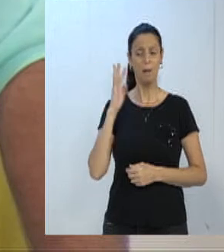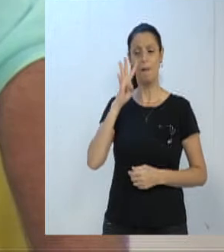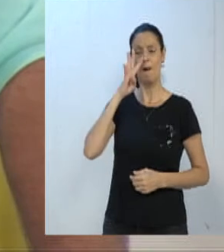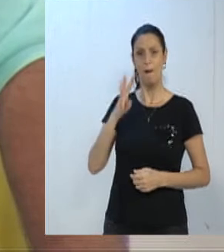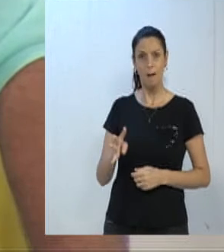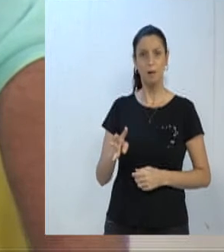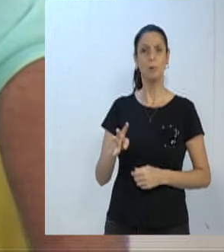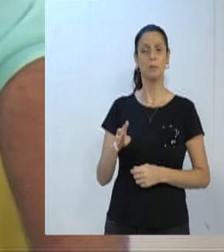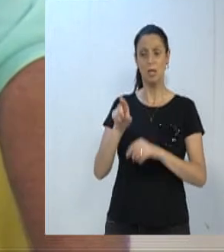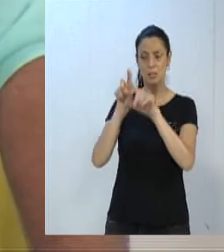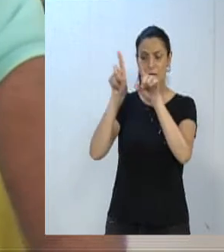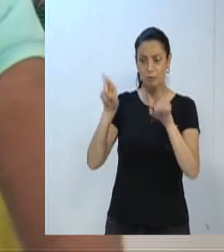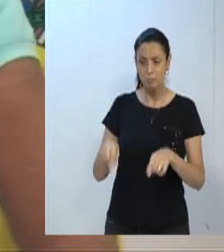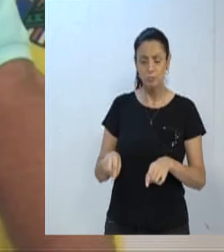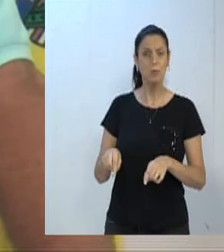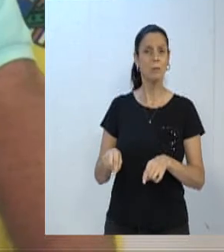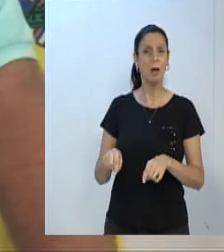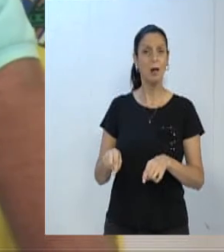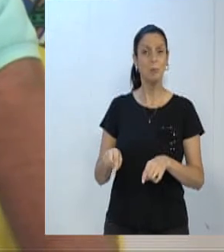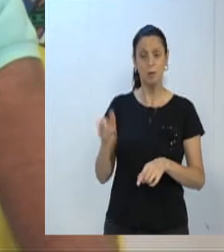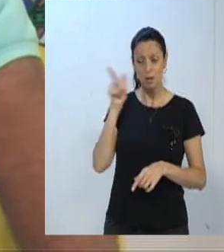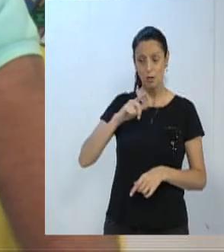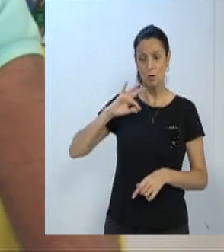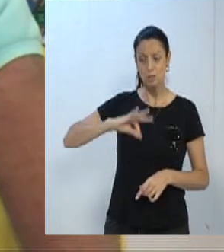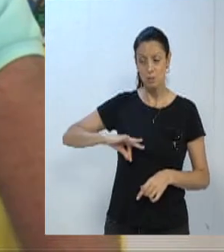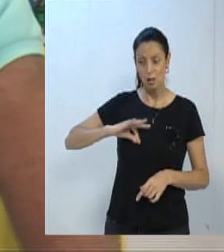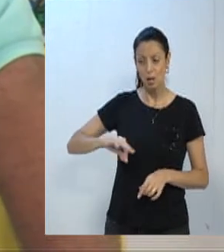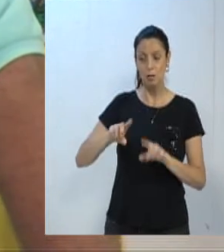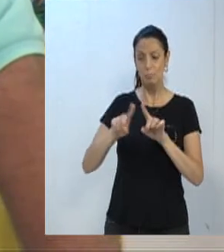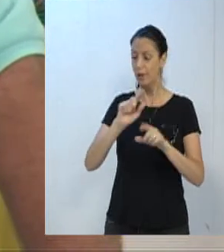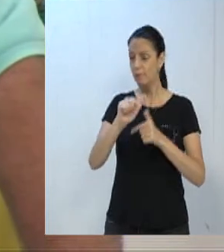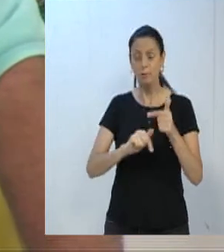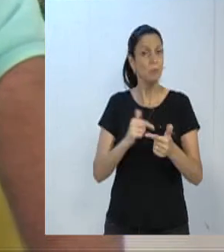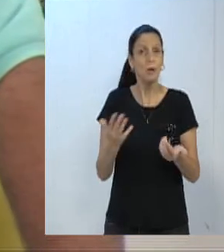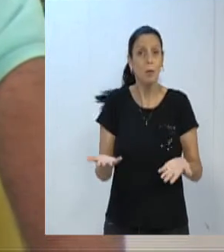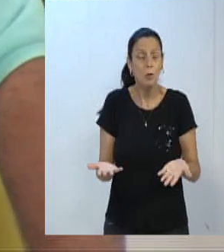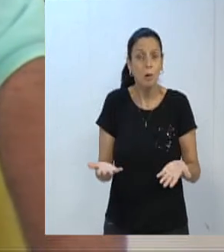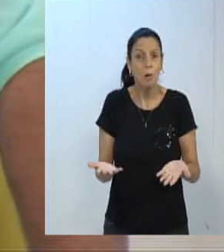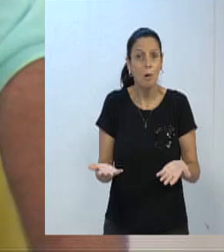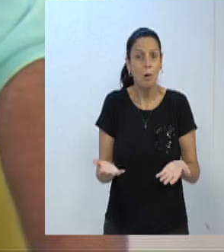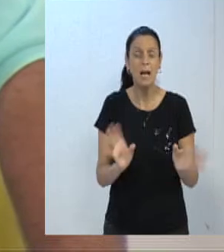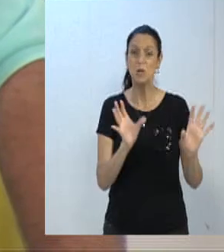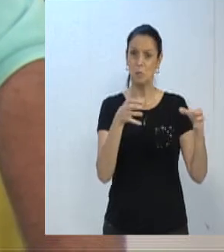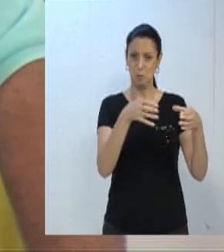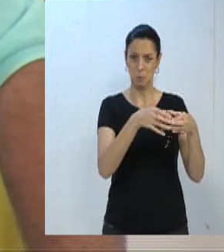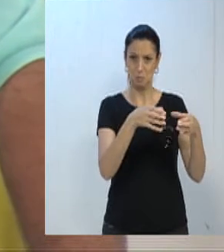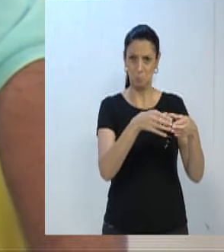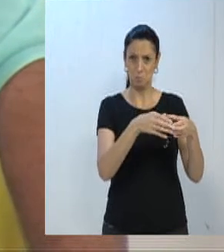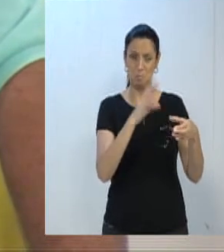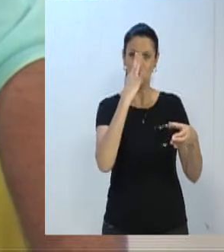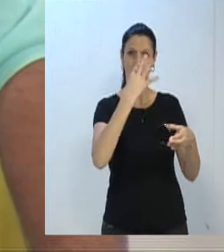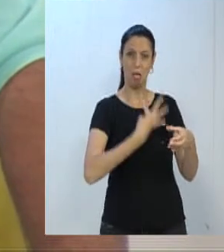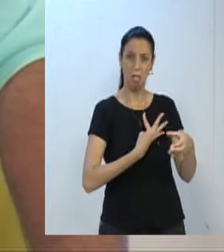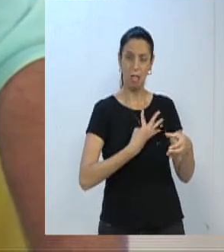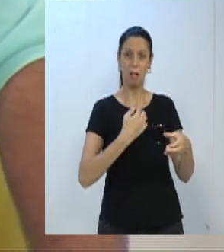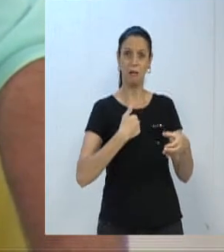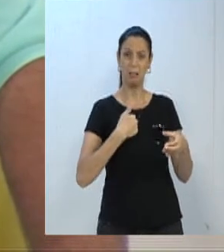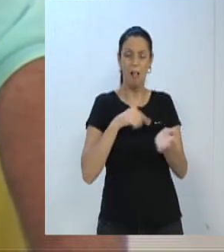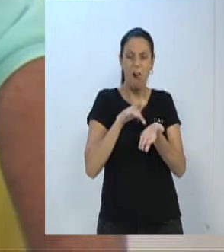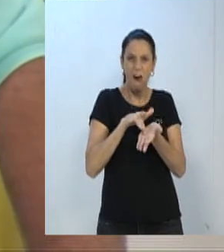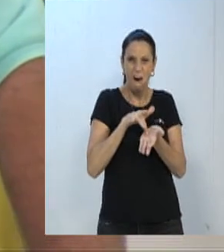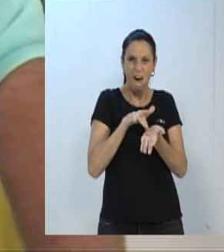ainda é tentarem me acusar me acusar que eu forjei as provas Ao qual eu fiz